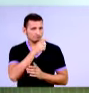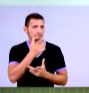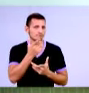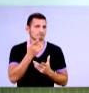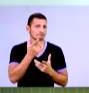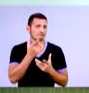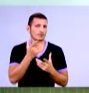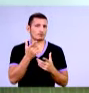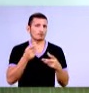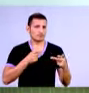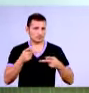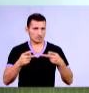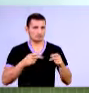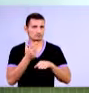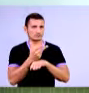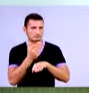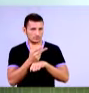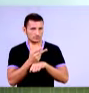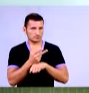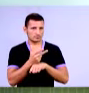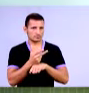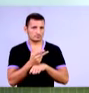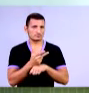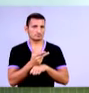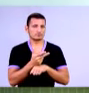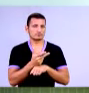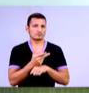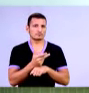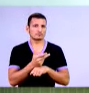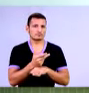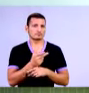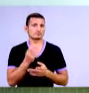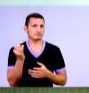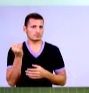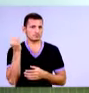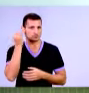projeto multimídia, dificilmente um projeto multimídia de